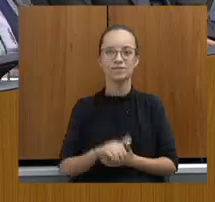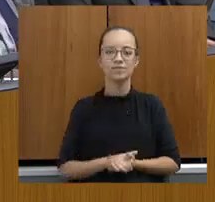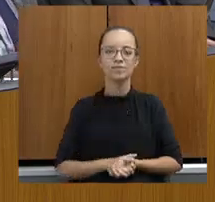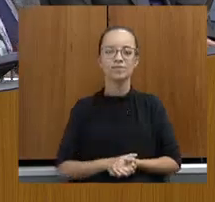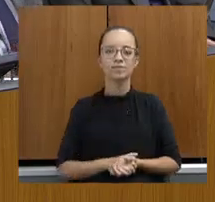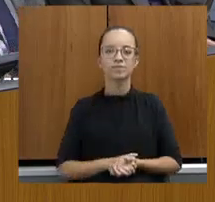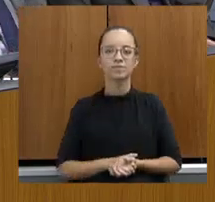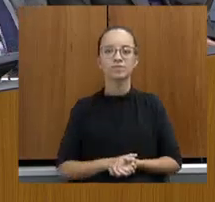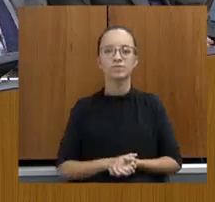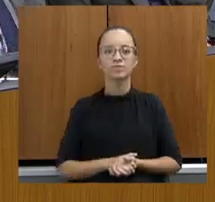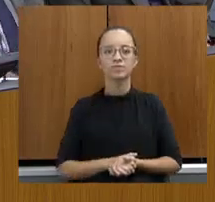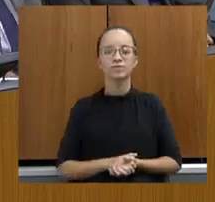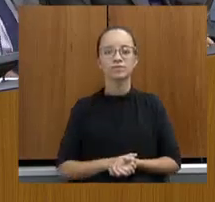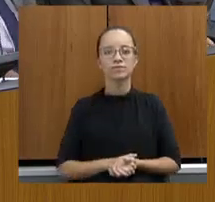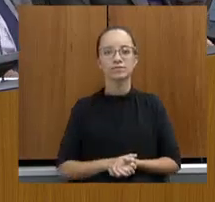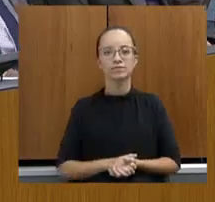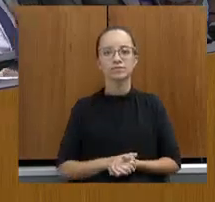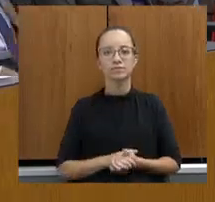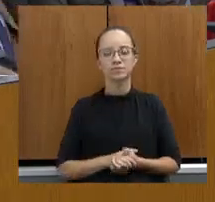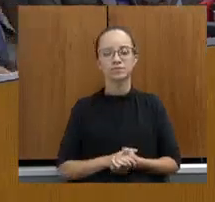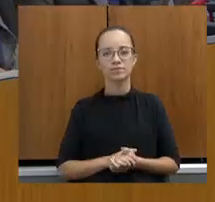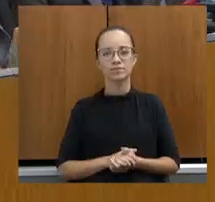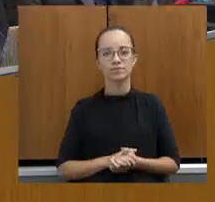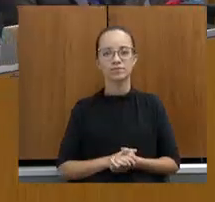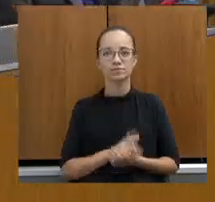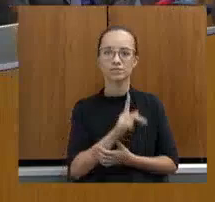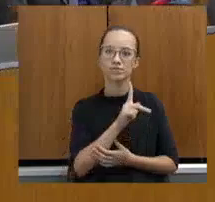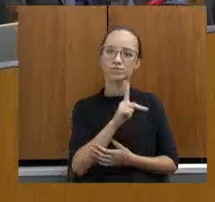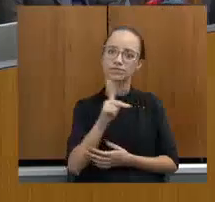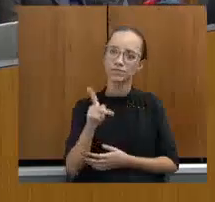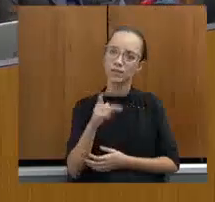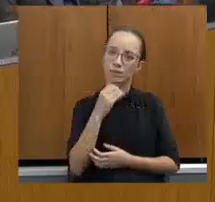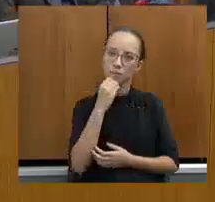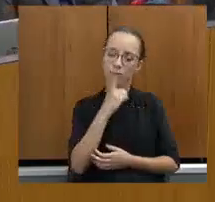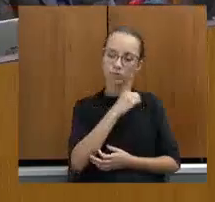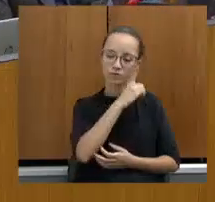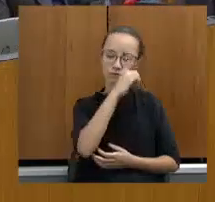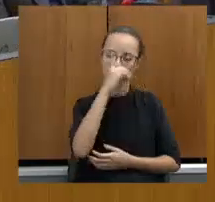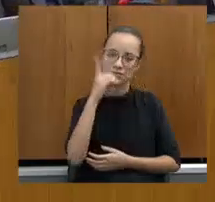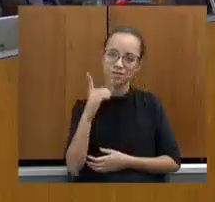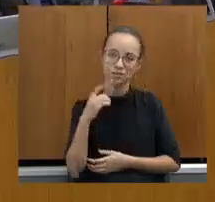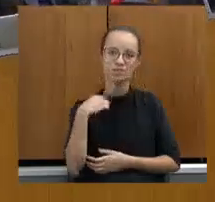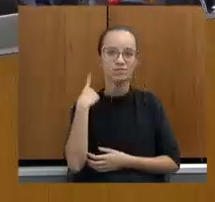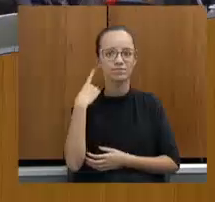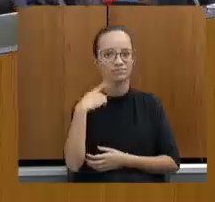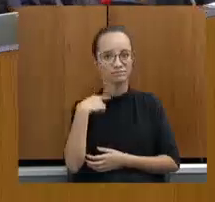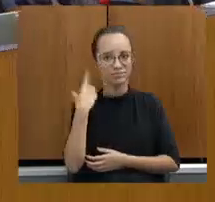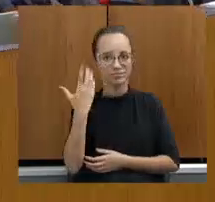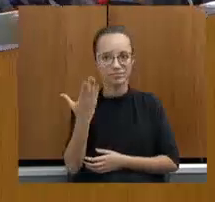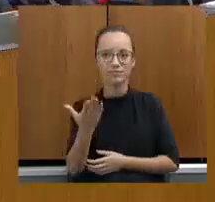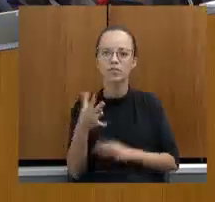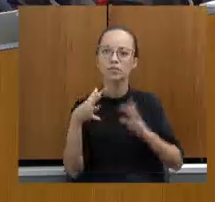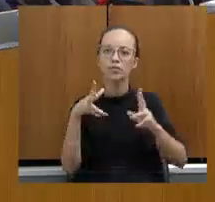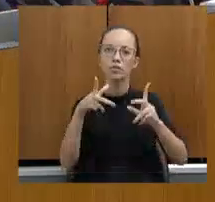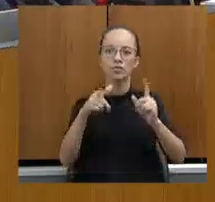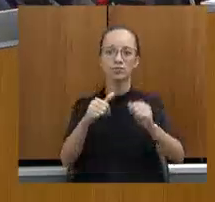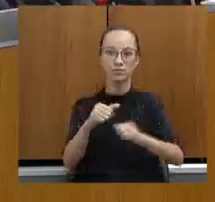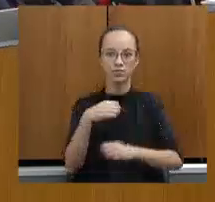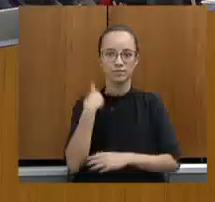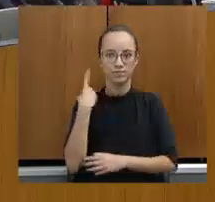minha querida Presidente meu muito bom dia celise na sua pessoa cumprimentar todos os demais